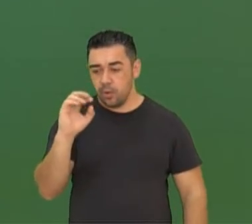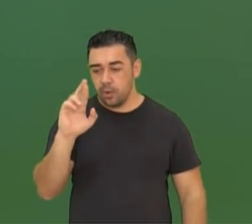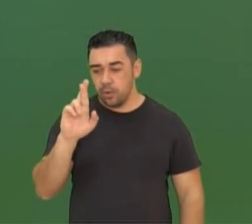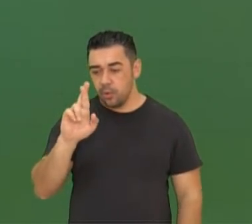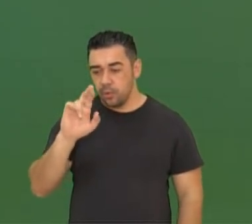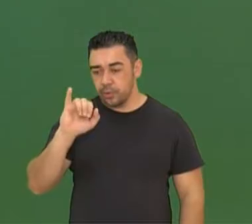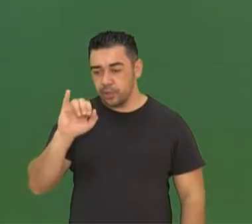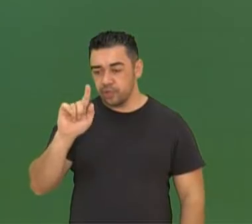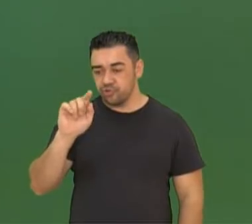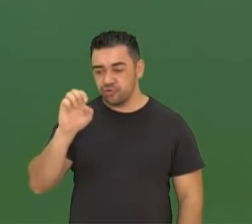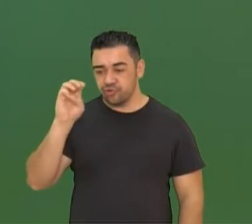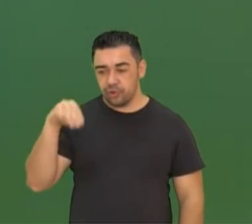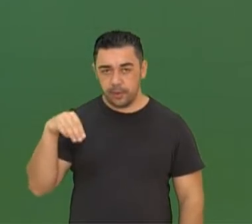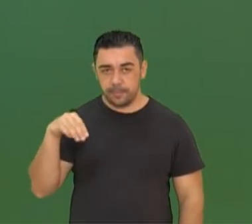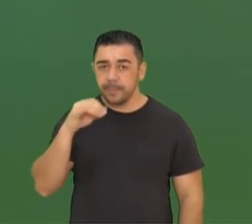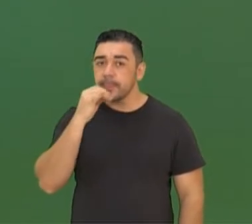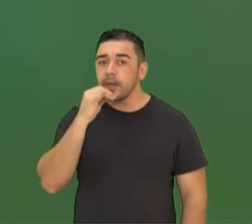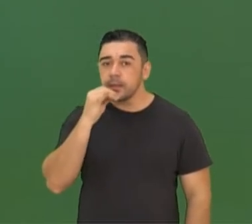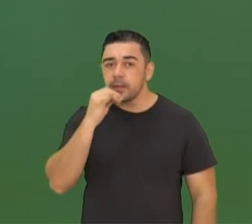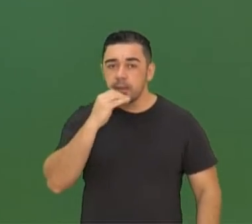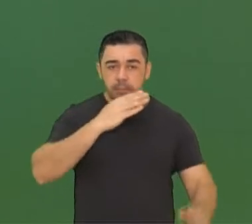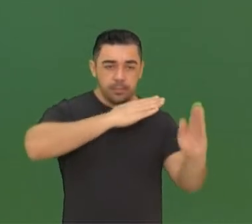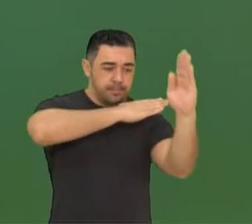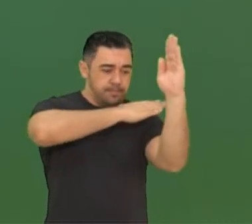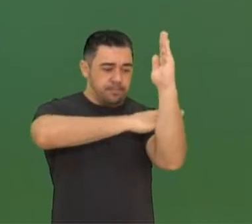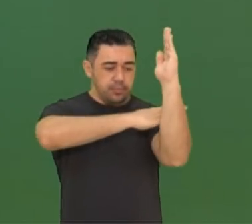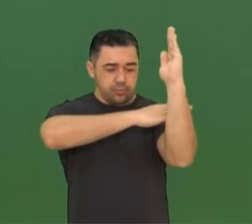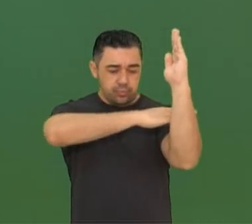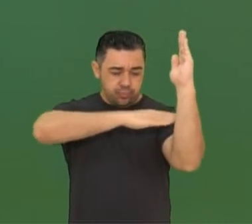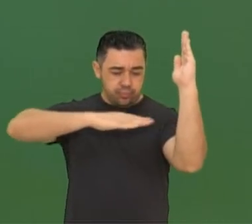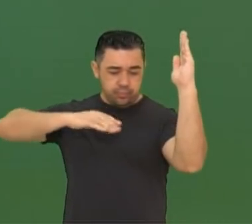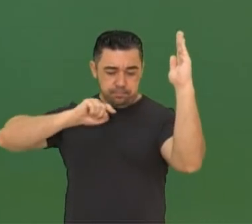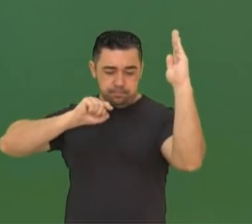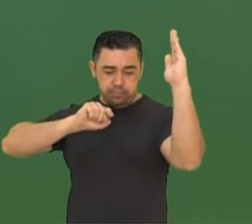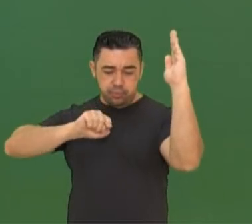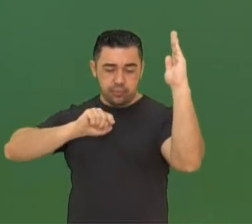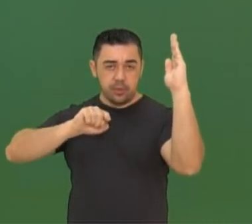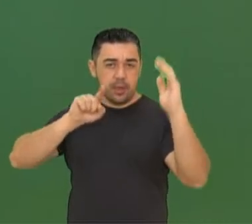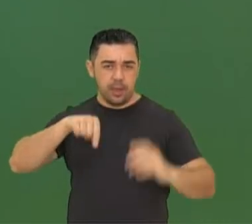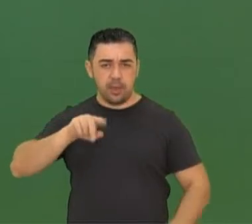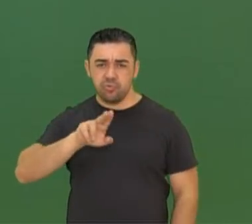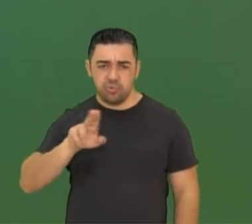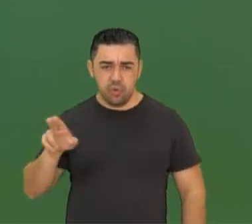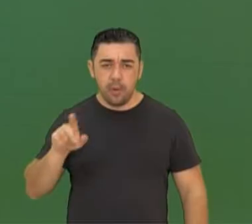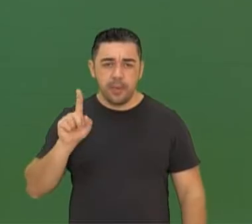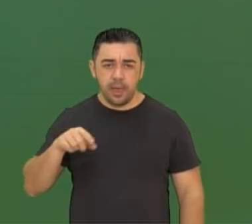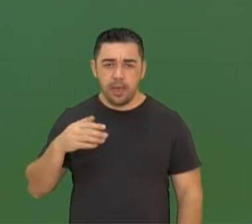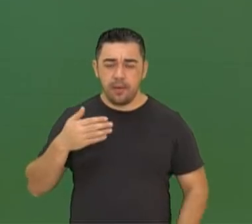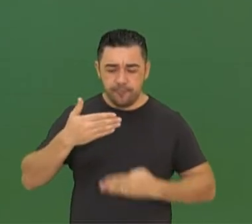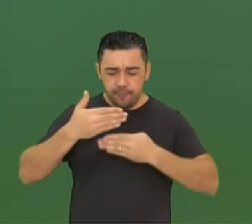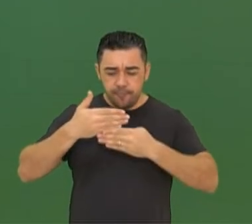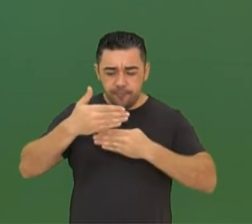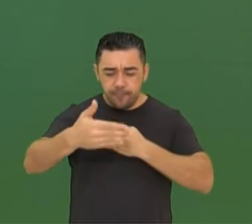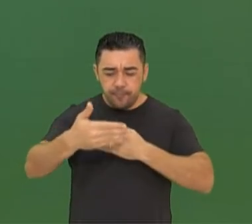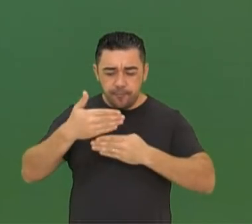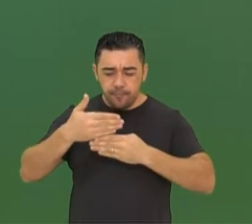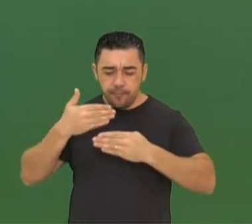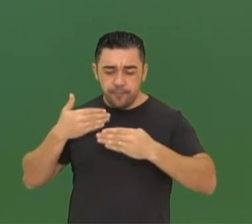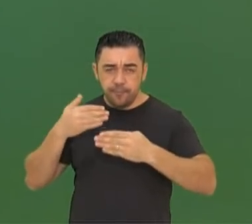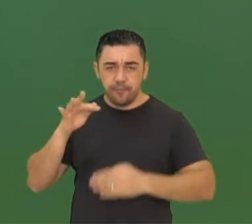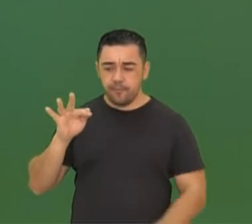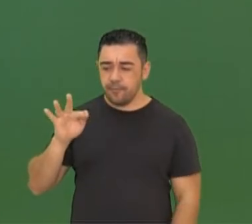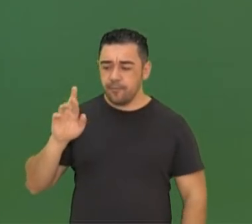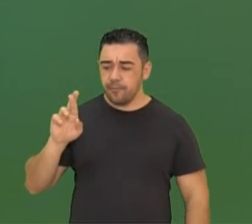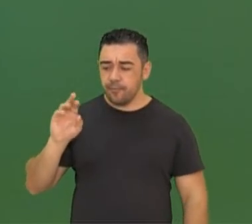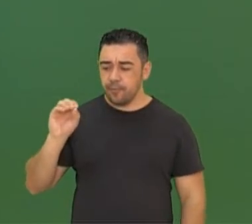em cima do eixo, esse ponto a gente chama de ponto de fronteira. Não precisa guardar esse nome, não é importante, mas você precisa saber o seguinte: o que eu tenho desse ponto